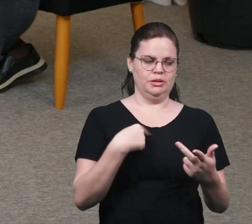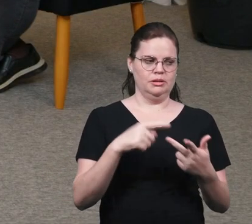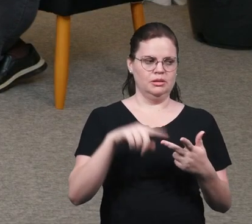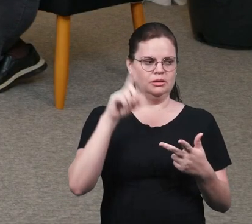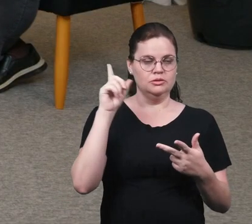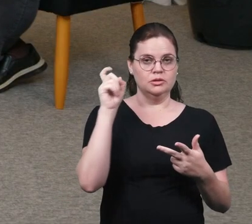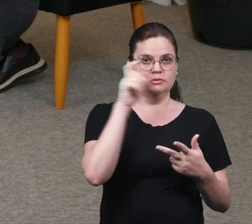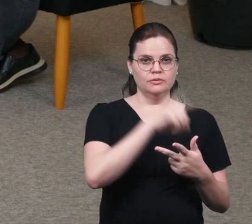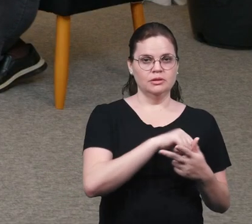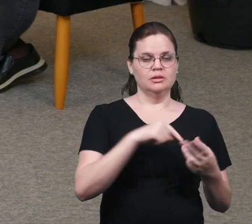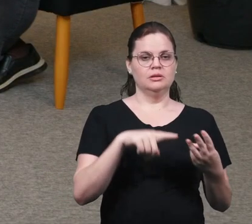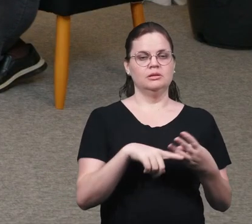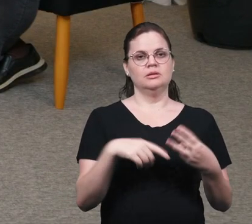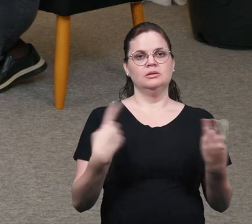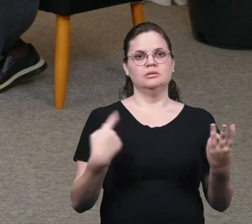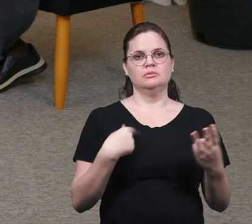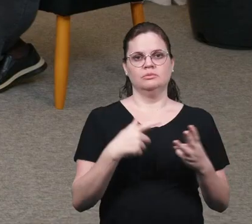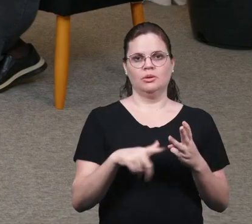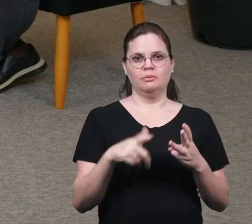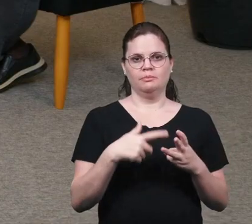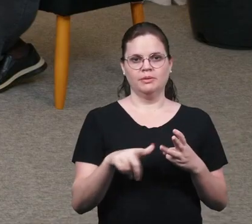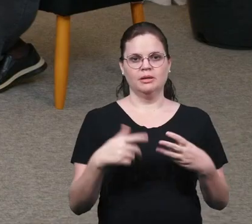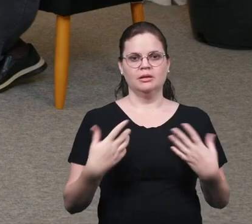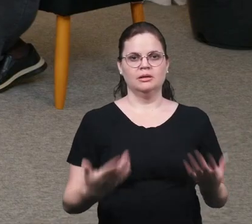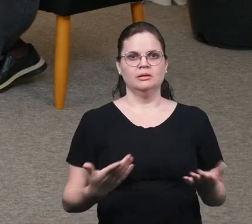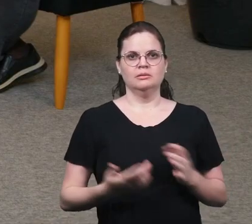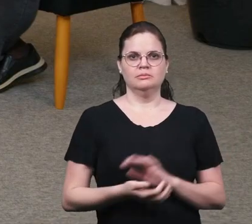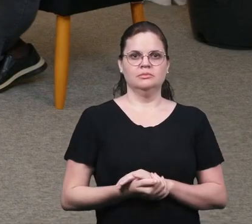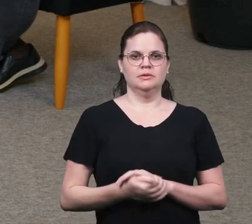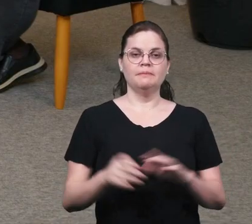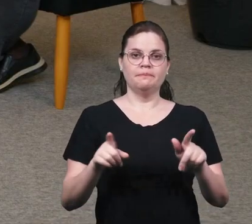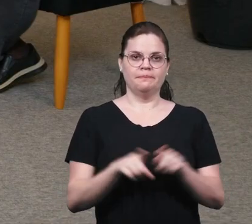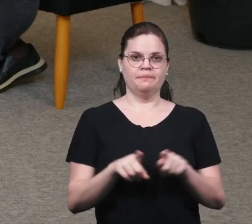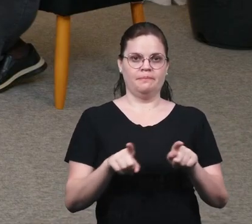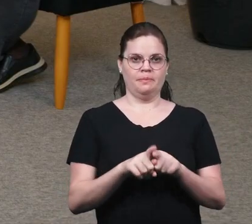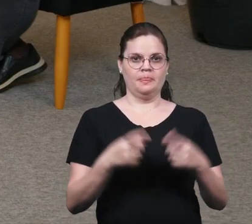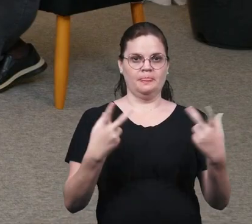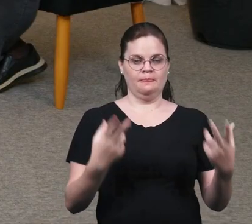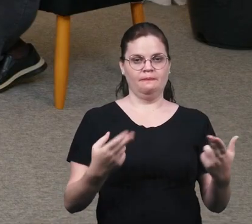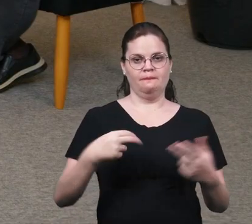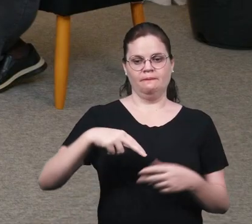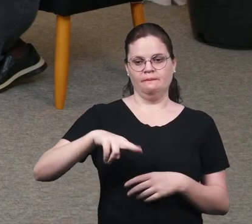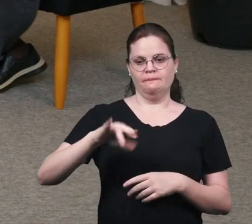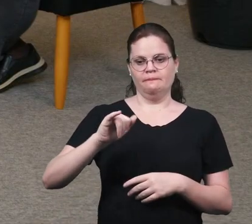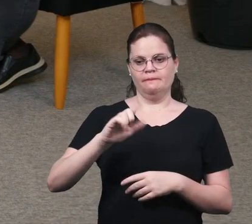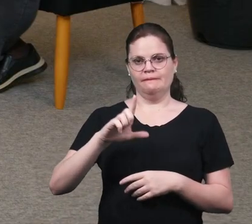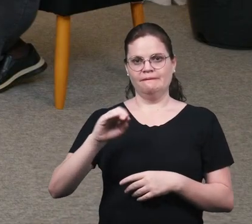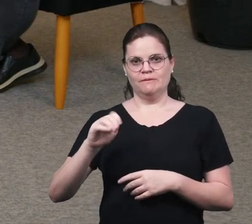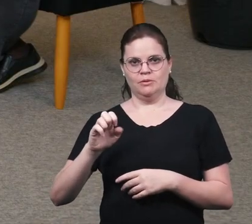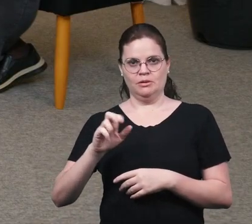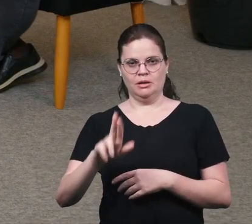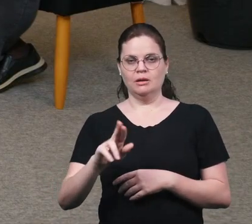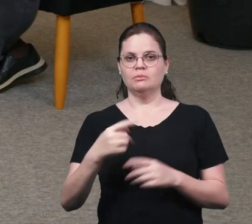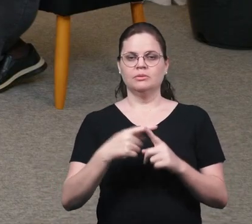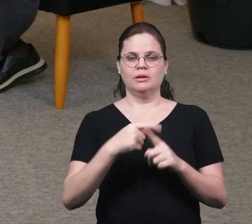de dificuldades, até mesmo de situações como de Nicolau, que às vezes abandona a fé, não